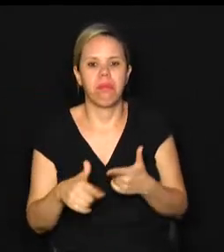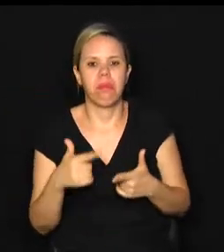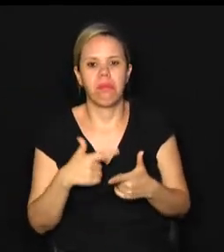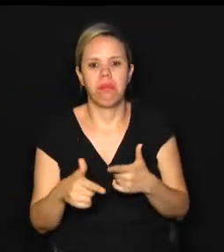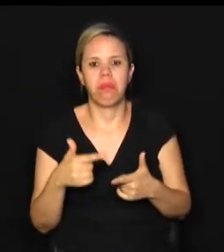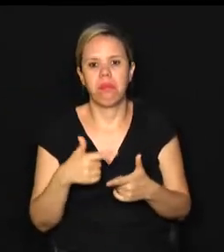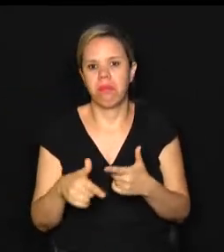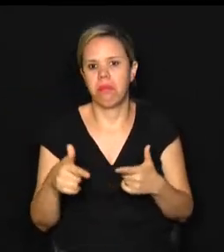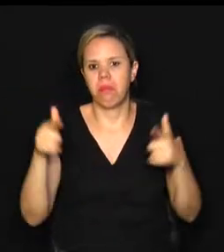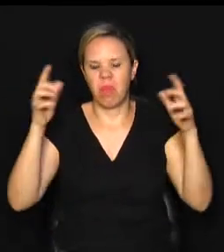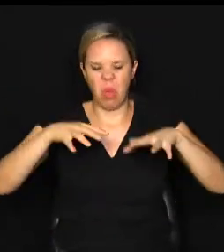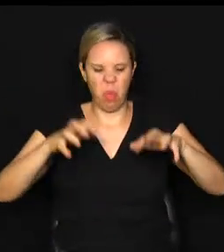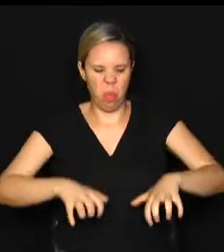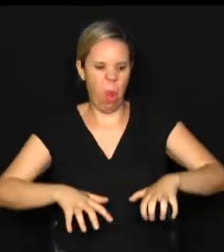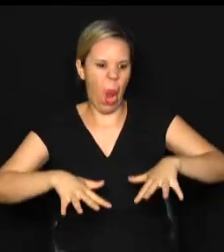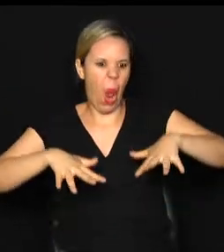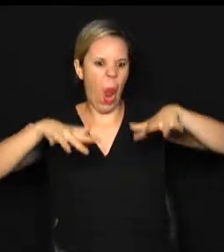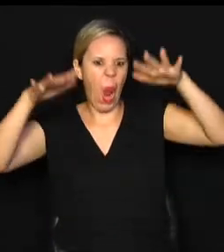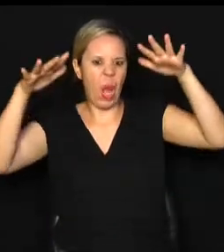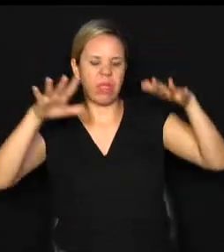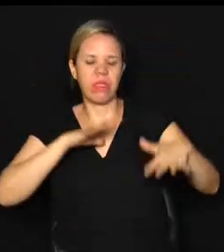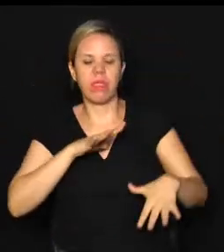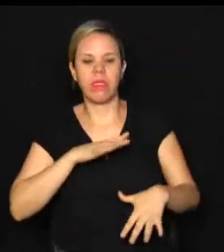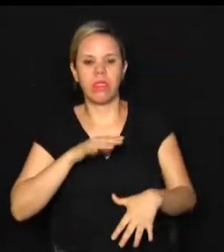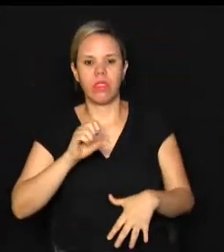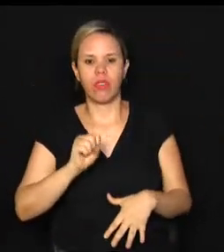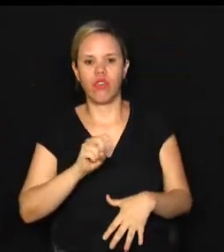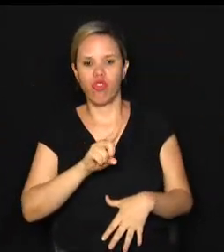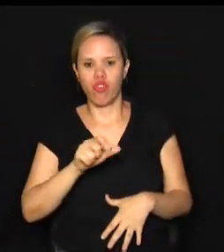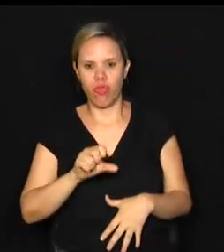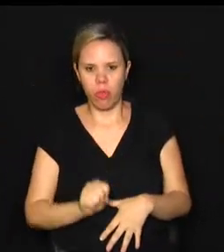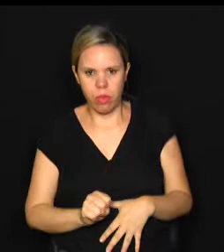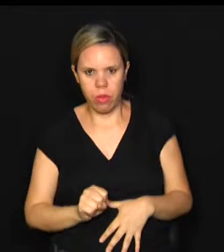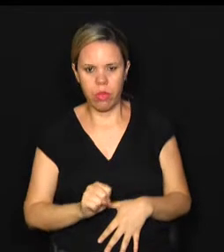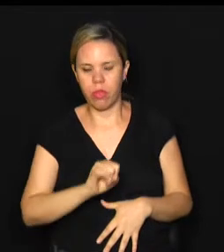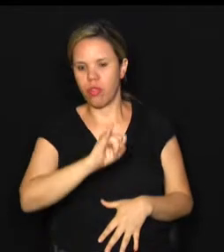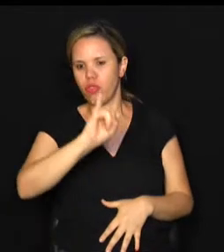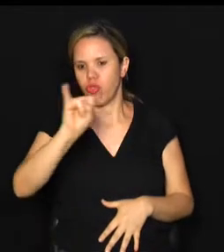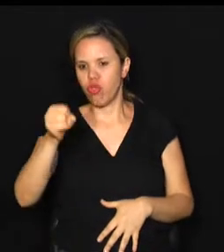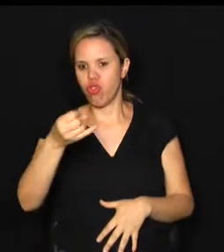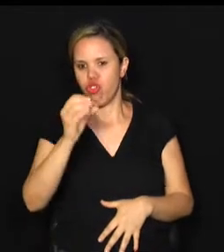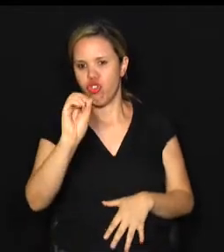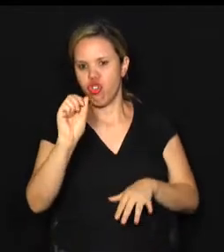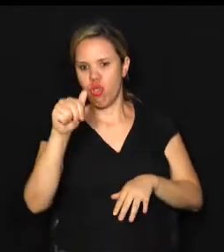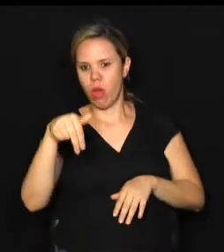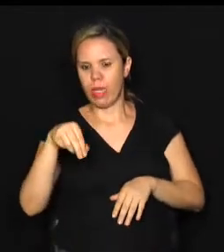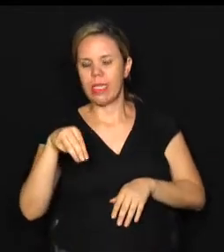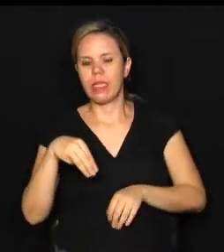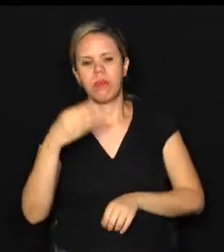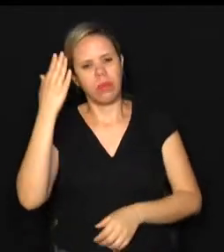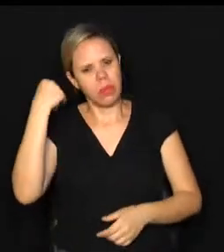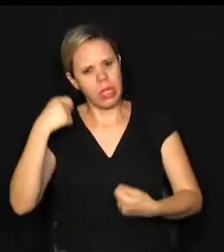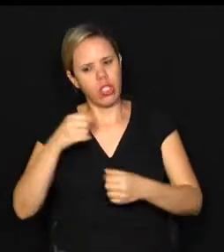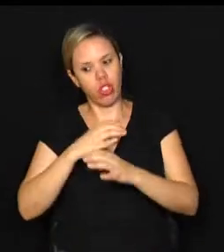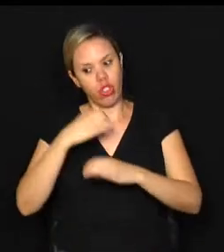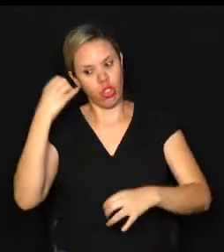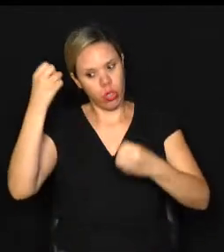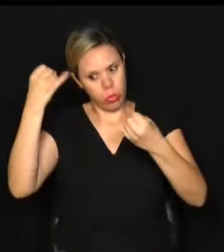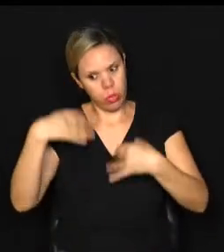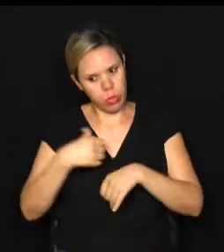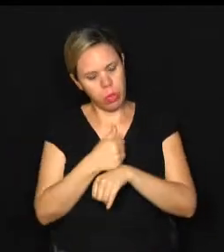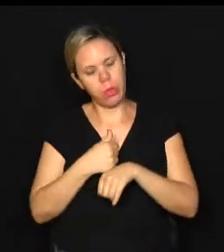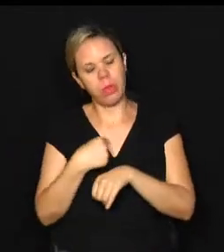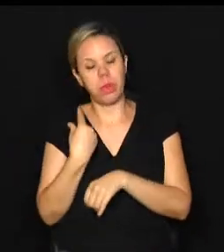das cheias nas cidades de Sousas, Joaquim Gide e região. Não consigo entender isso. Precisa um engenheiro nos explicar uma situação